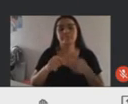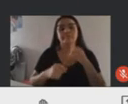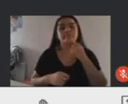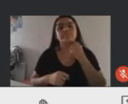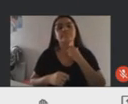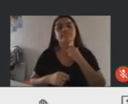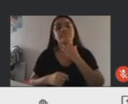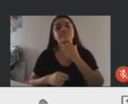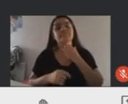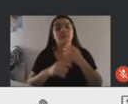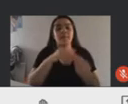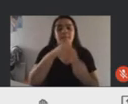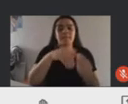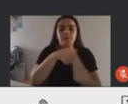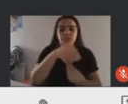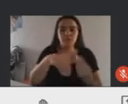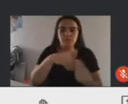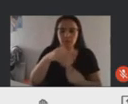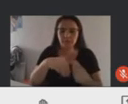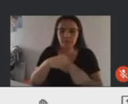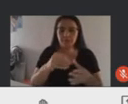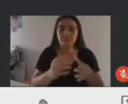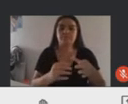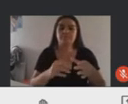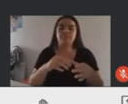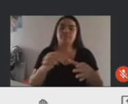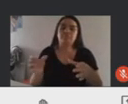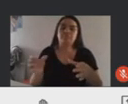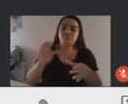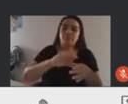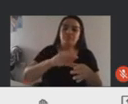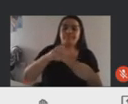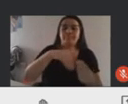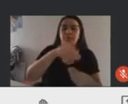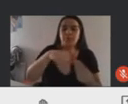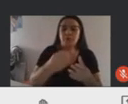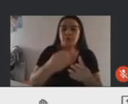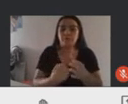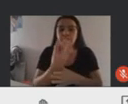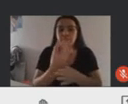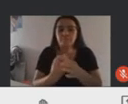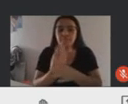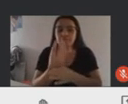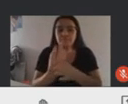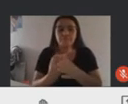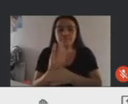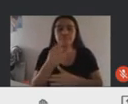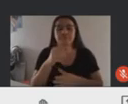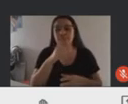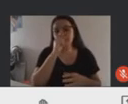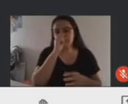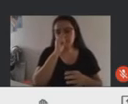com as espécies em solução e formam espécies voláteis com os